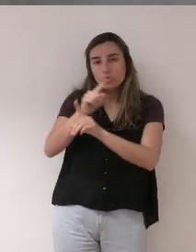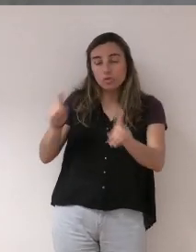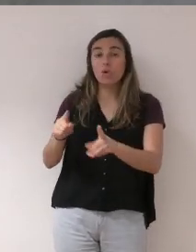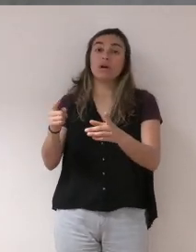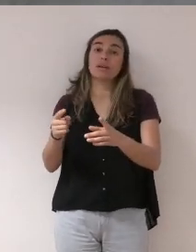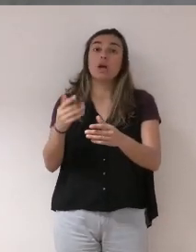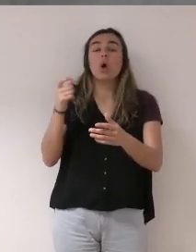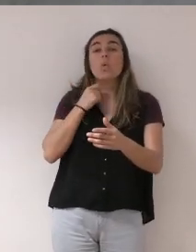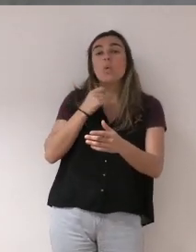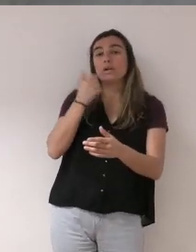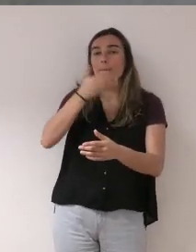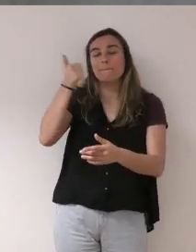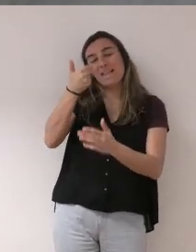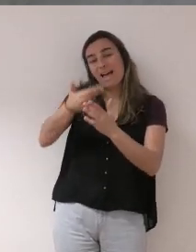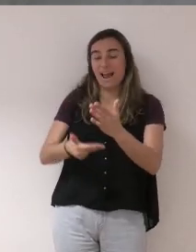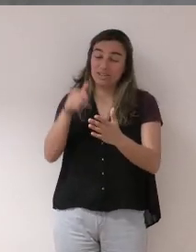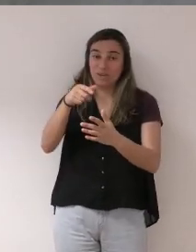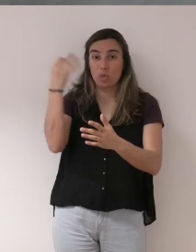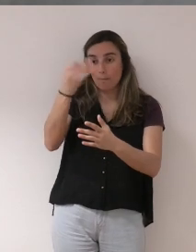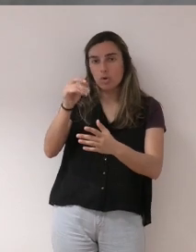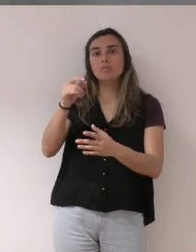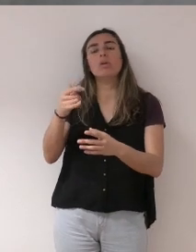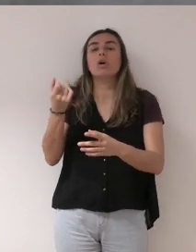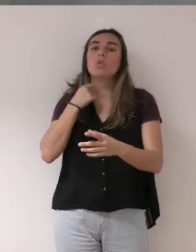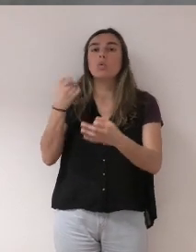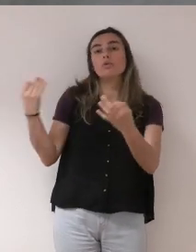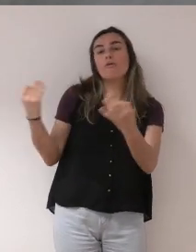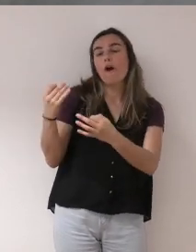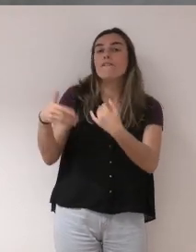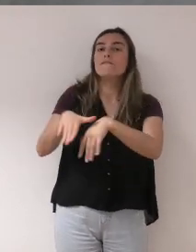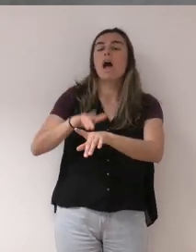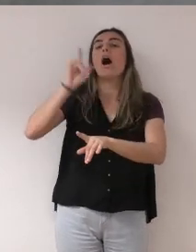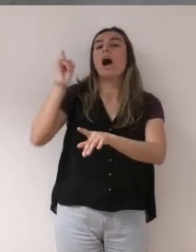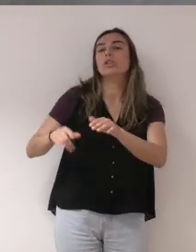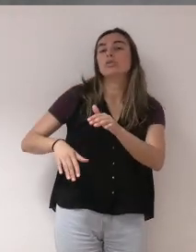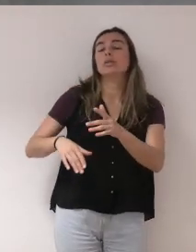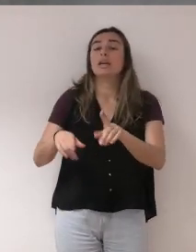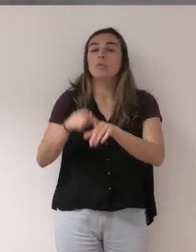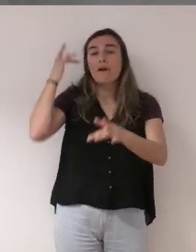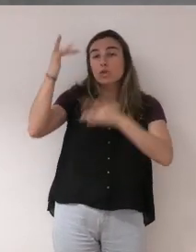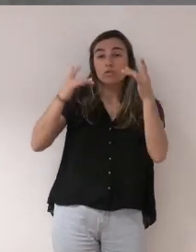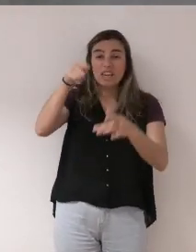Porto, formou-se em filosofia aqui na Faculdade de Letras da Universidade de Coimbra.